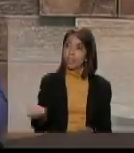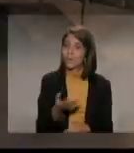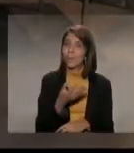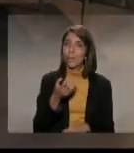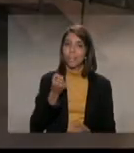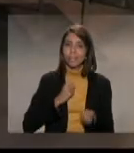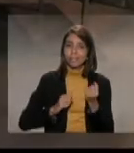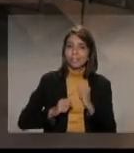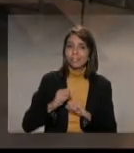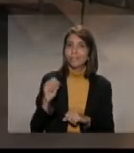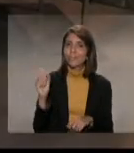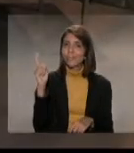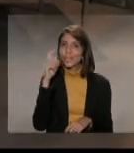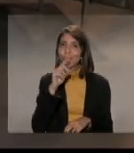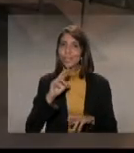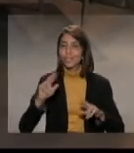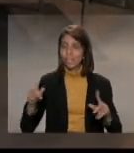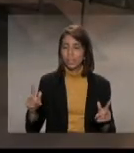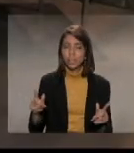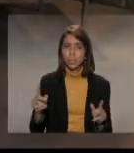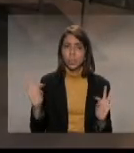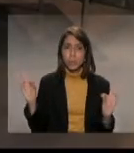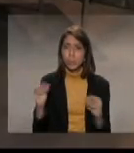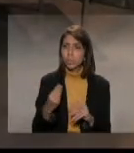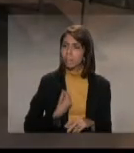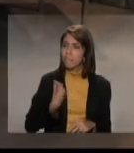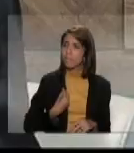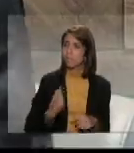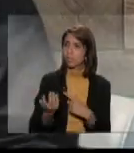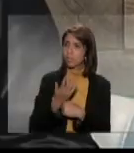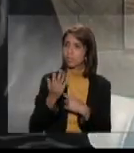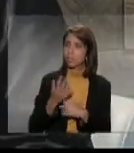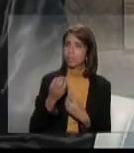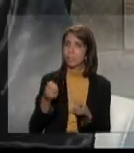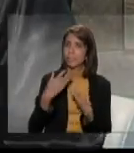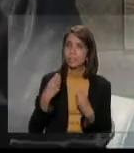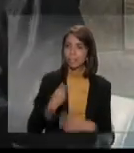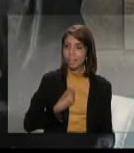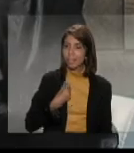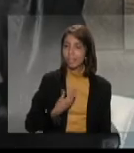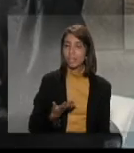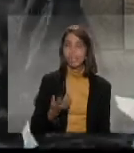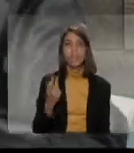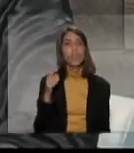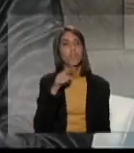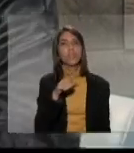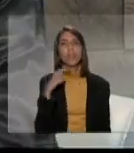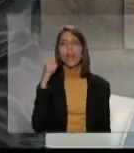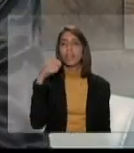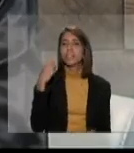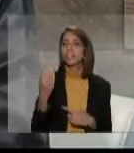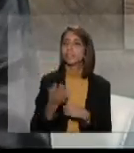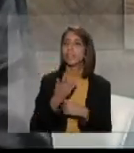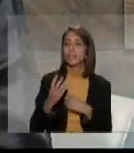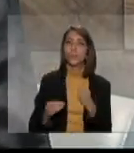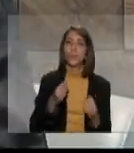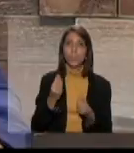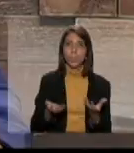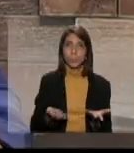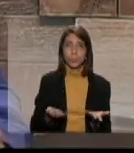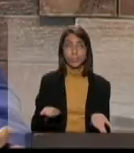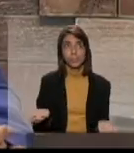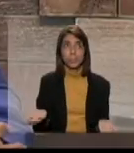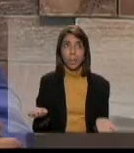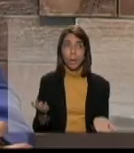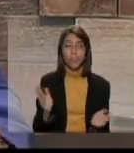cada vez uma nova esperança é o desafio é exatamente tudo que a gente faz na vida traz uma lição para a gente se a triste verdade que lhe são pra tua vida